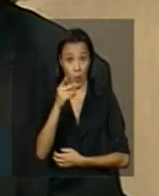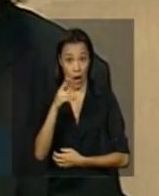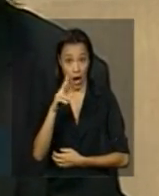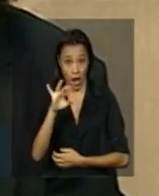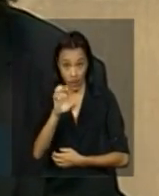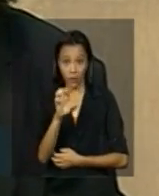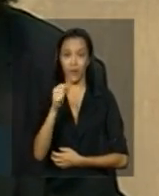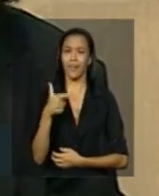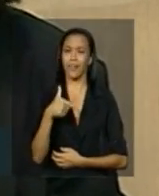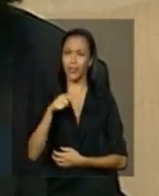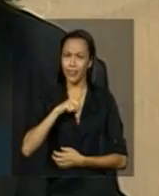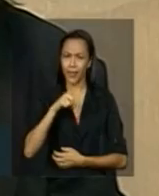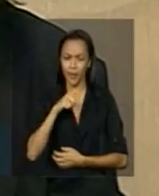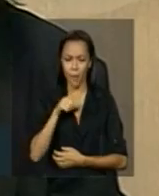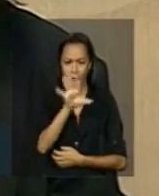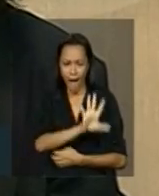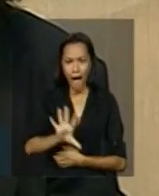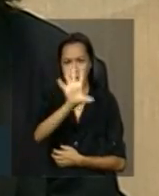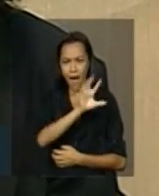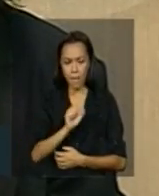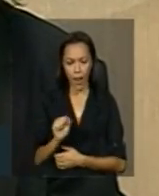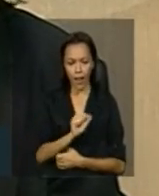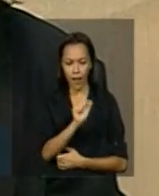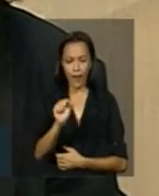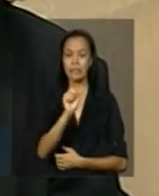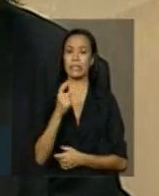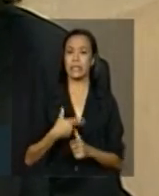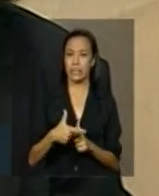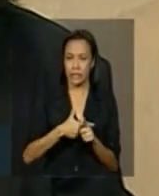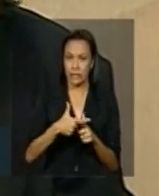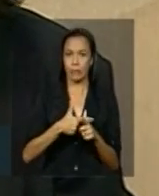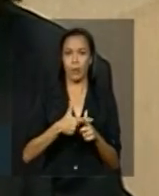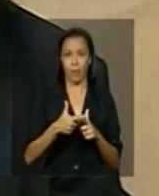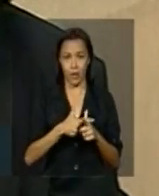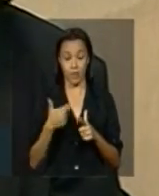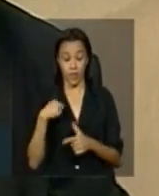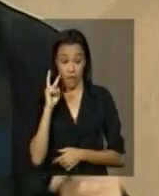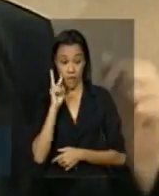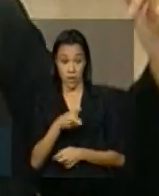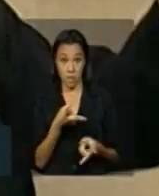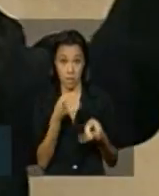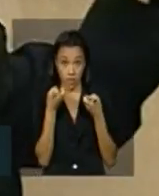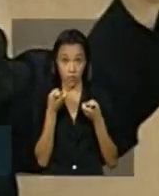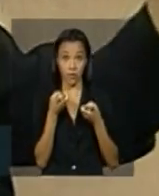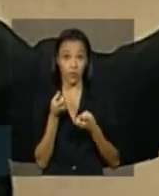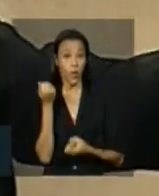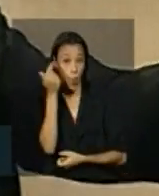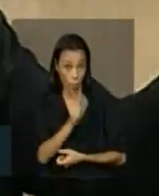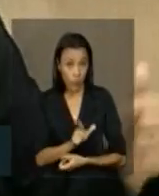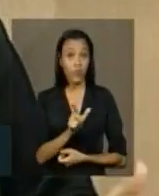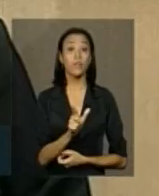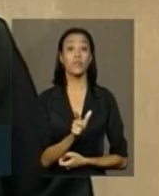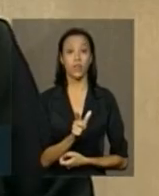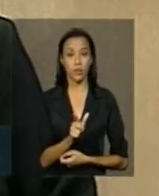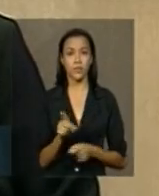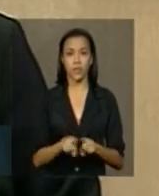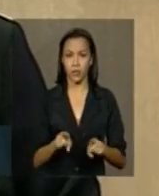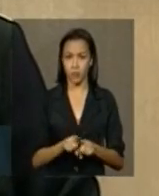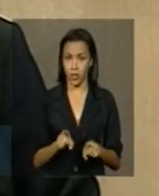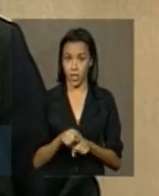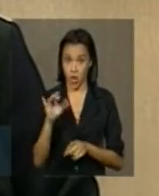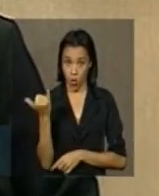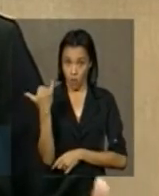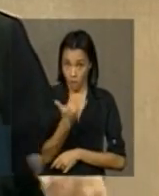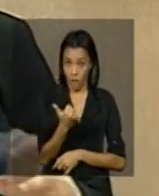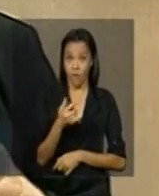a ali tem um polígono que sempre tá nos dando problemas estamos observando isso aqui e conseguimos exatamente que o Dr Ramiro